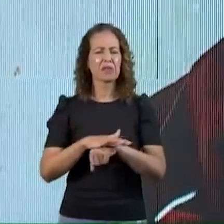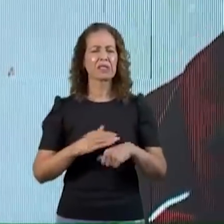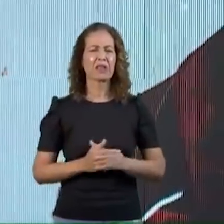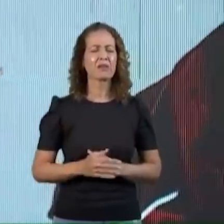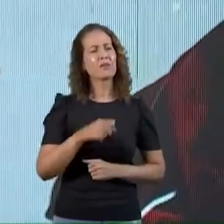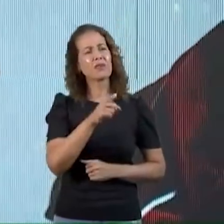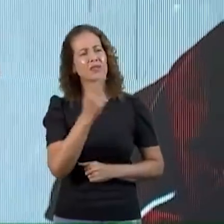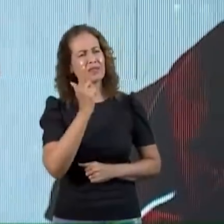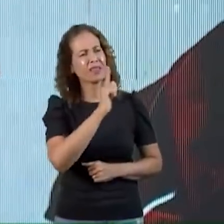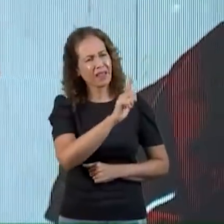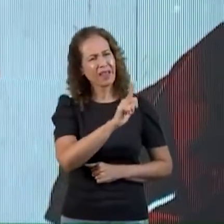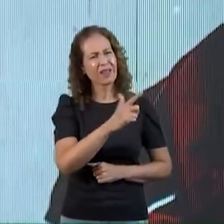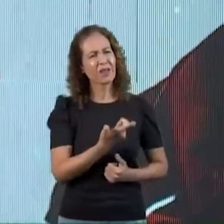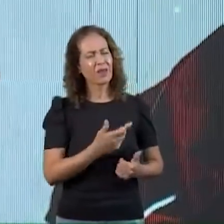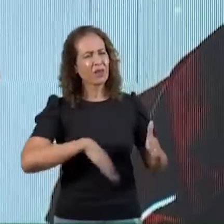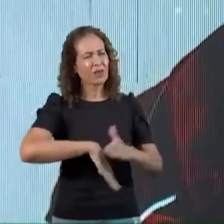alemão falou: é, acho que foi, né?